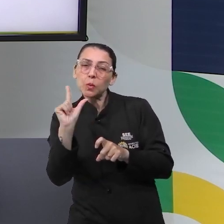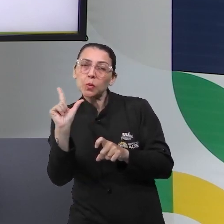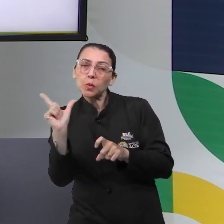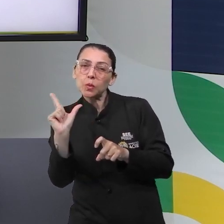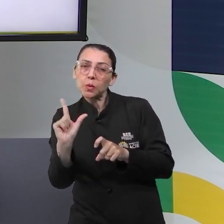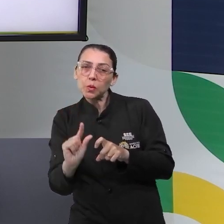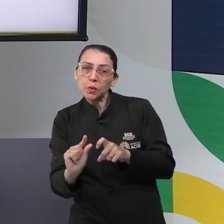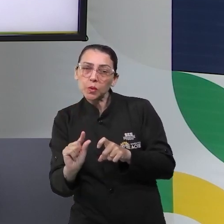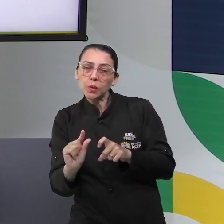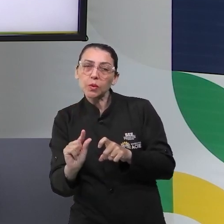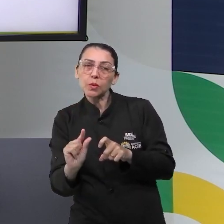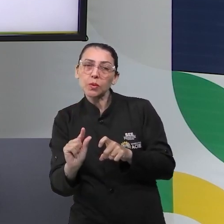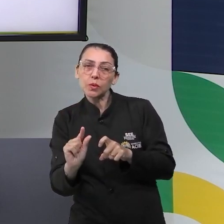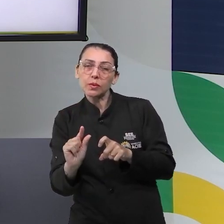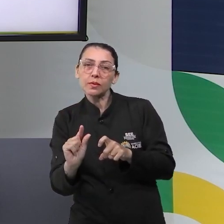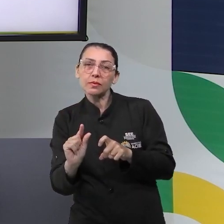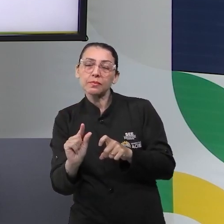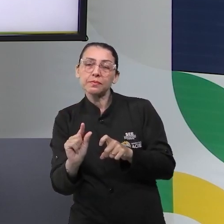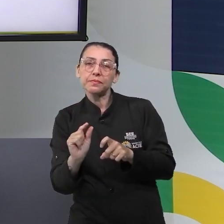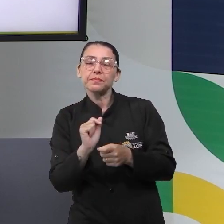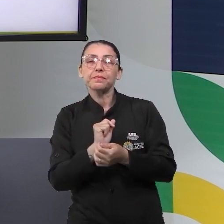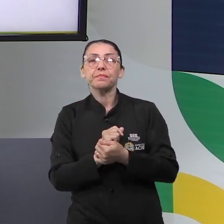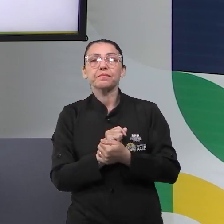decai, a quantidade de massa dele decai